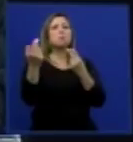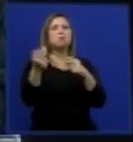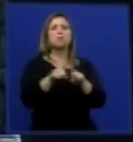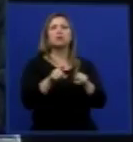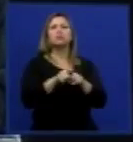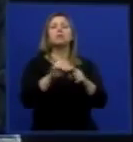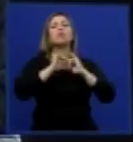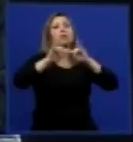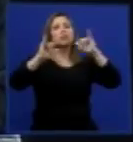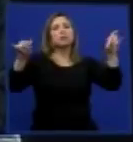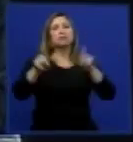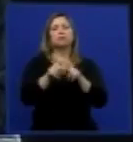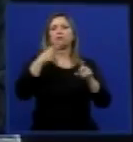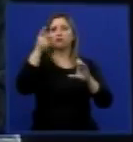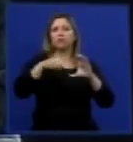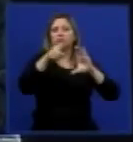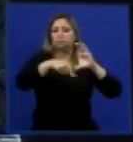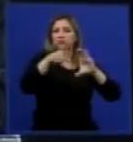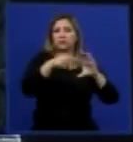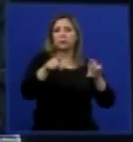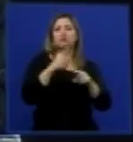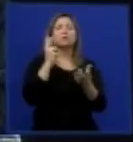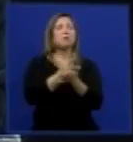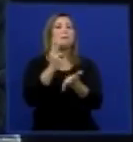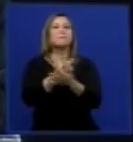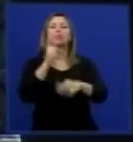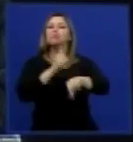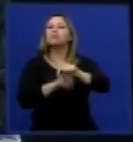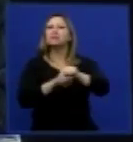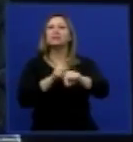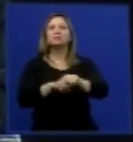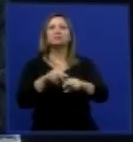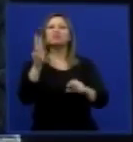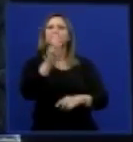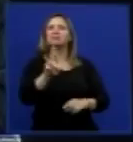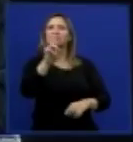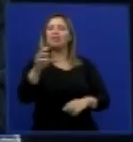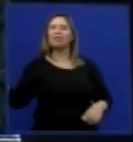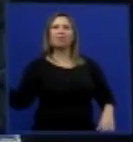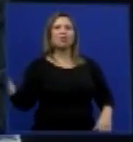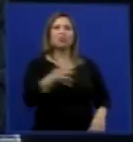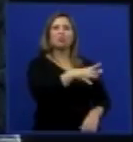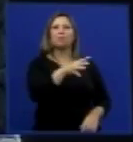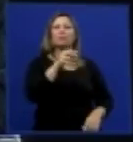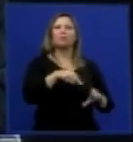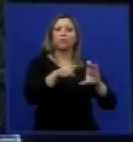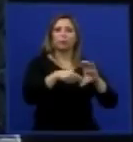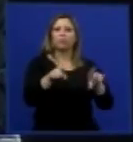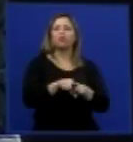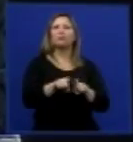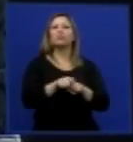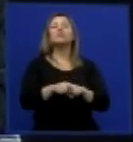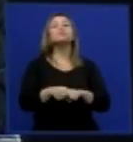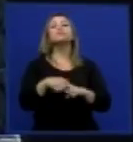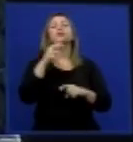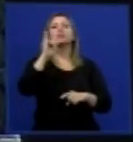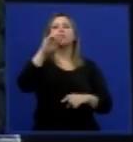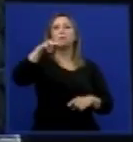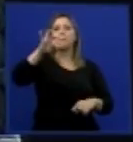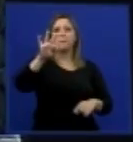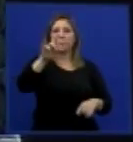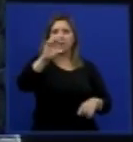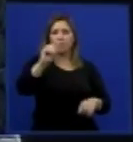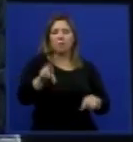www.pul.se US pneus reformado duram o mesmo que os pneus novos de primeira qualidade no Brasil o diretor de qualidade do imeto Dr